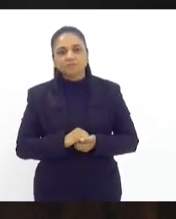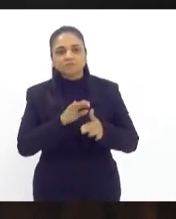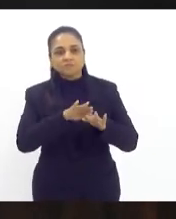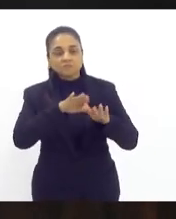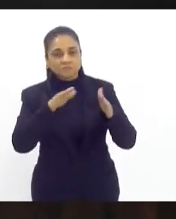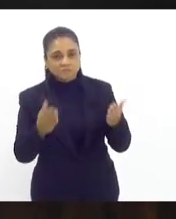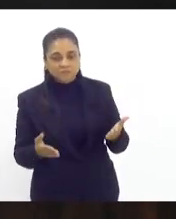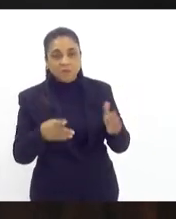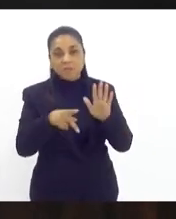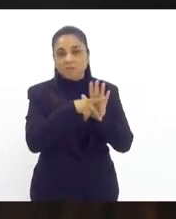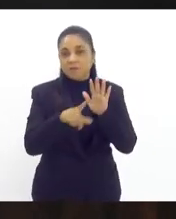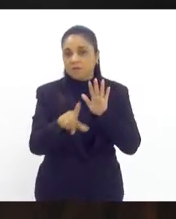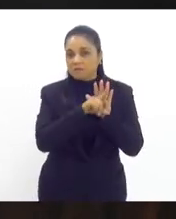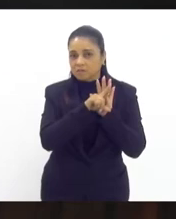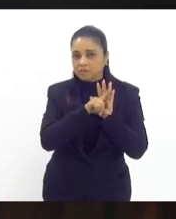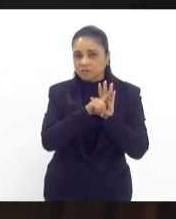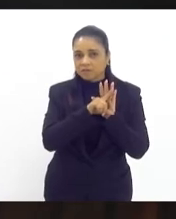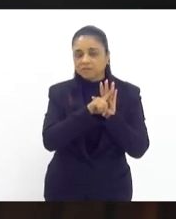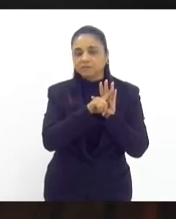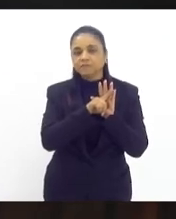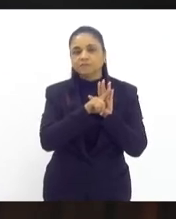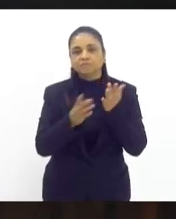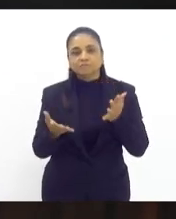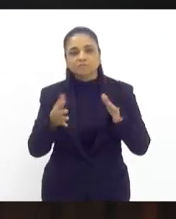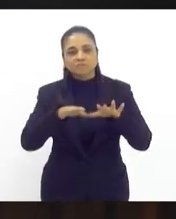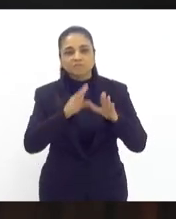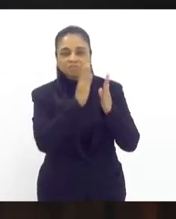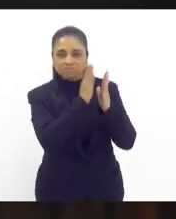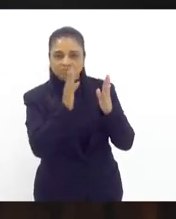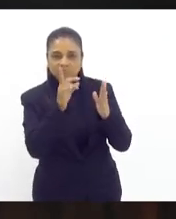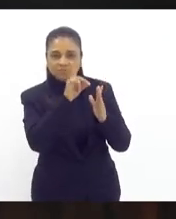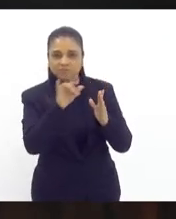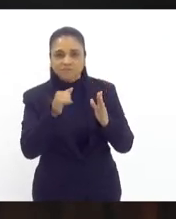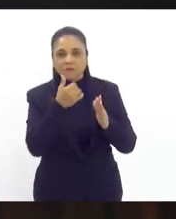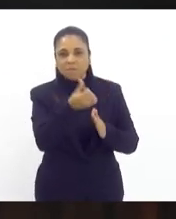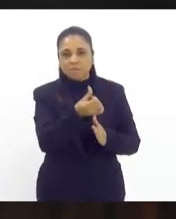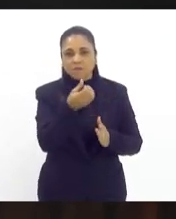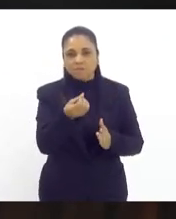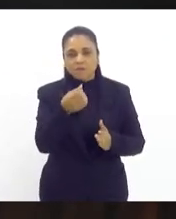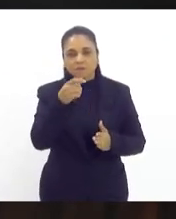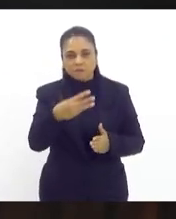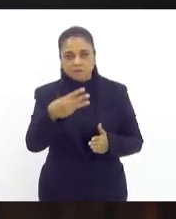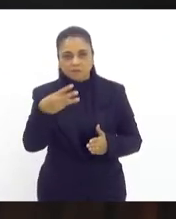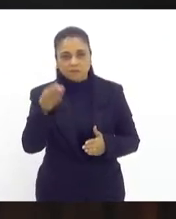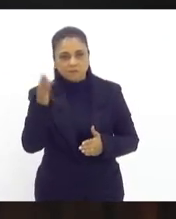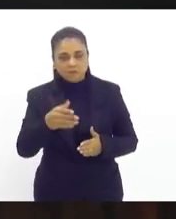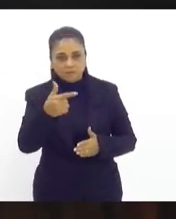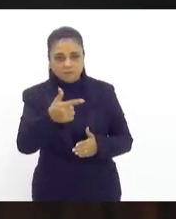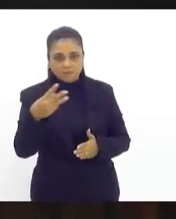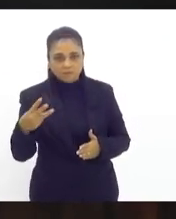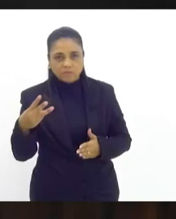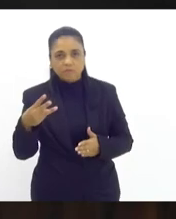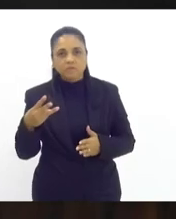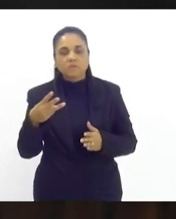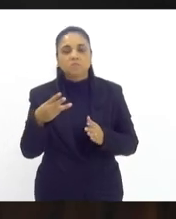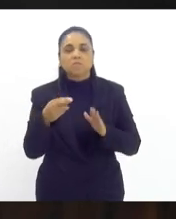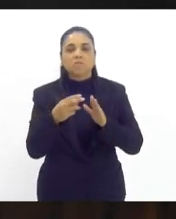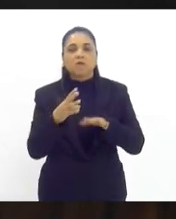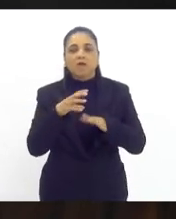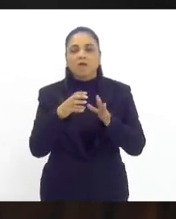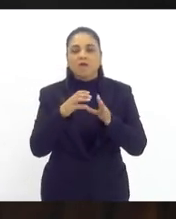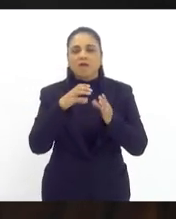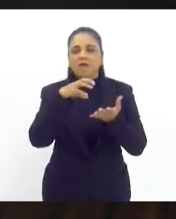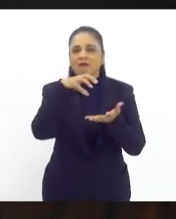a sobre a mesa requerimento de inclusão no ar do dia do projeto de ler 33 2023 institui o canal de atendimento Via